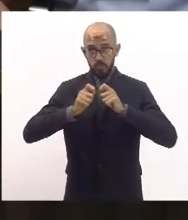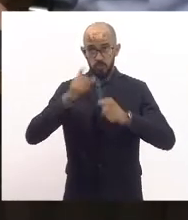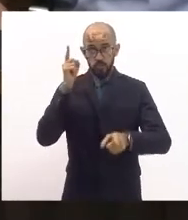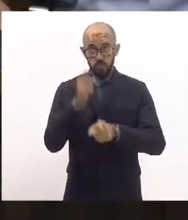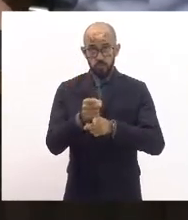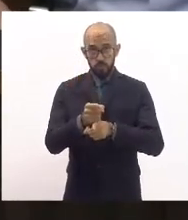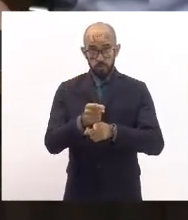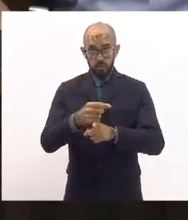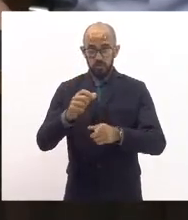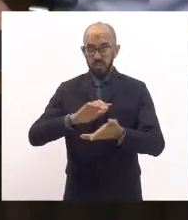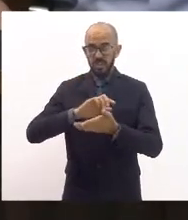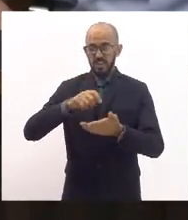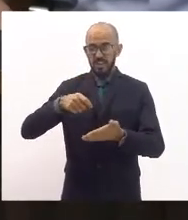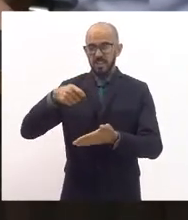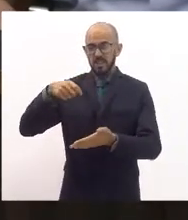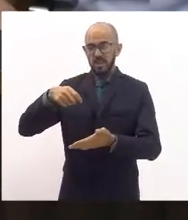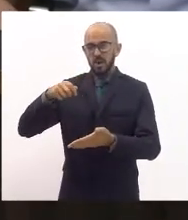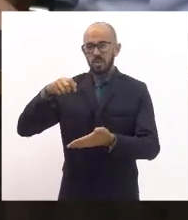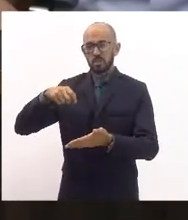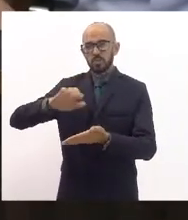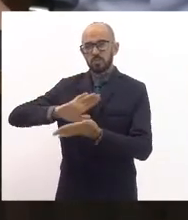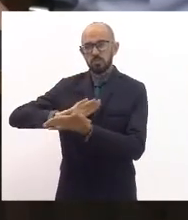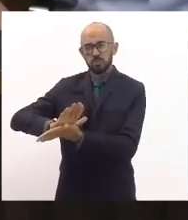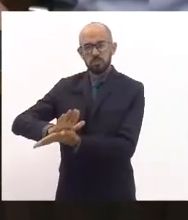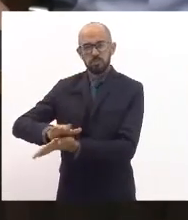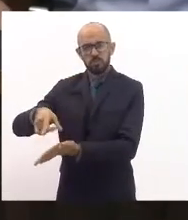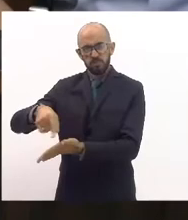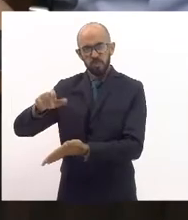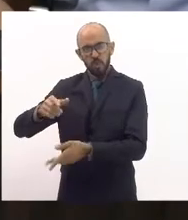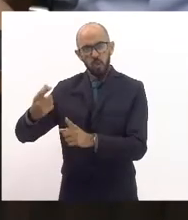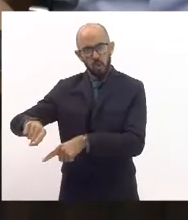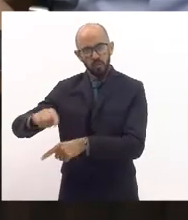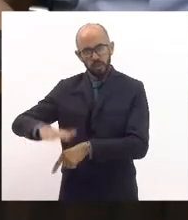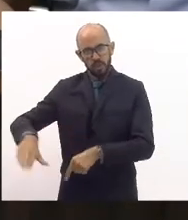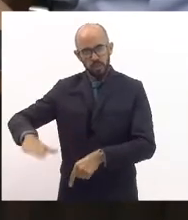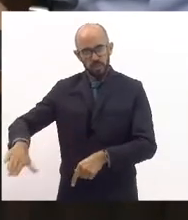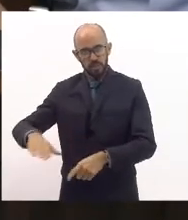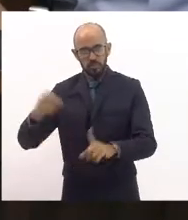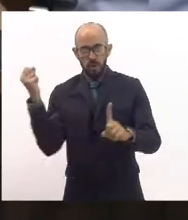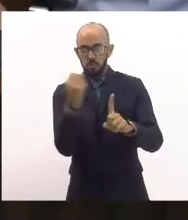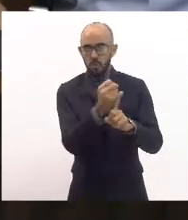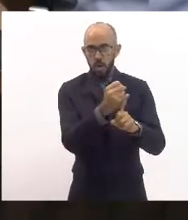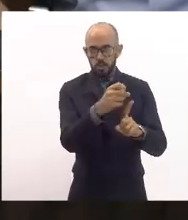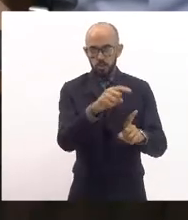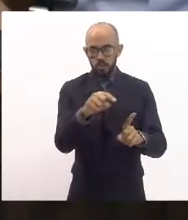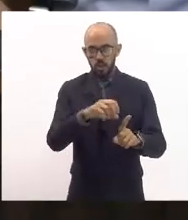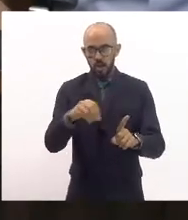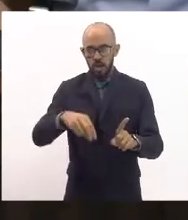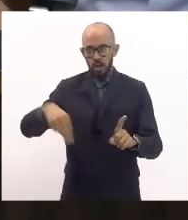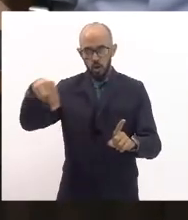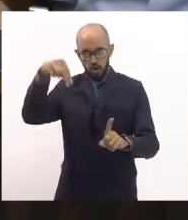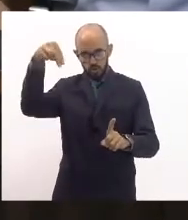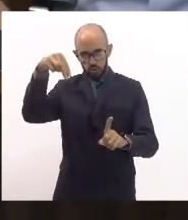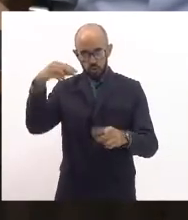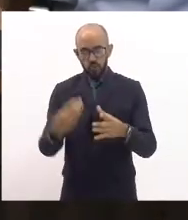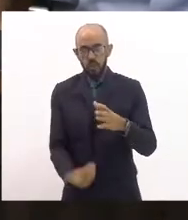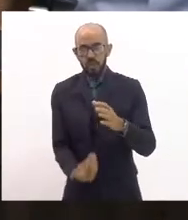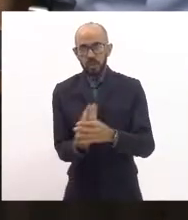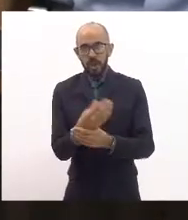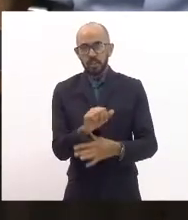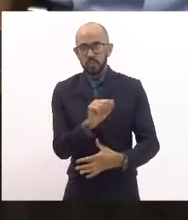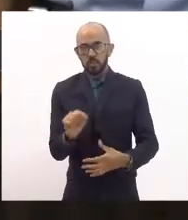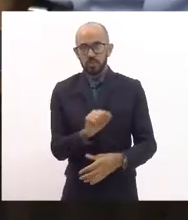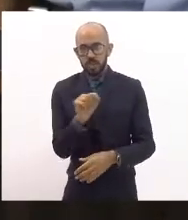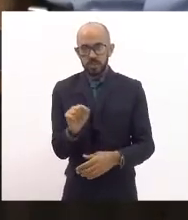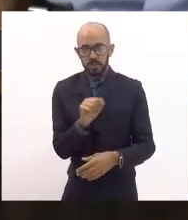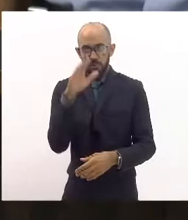torturado e assassinado por bandidos numa favela da zona norte do Rio sua morte fez nascer Associação Brasileira de jornalismo